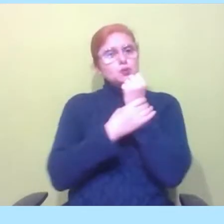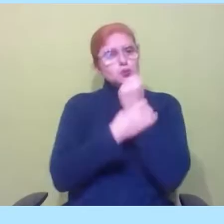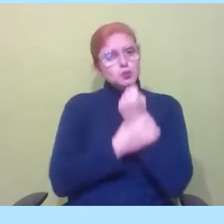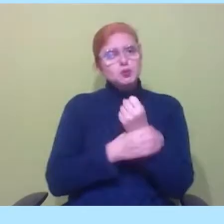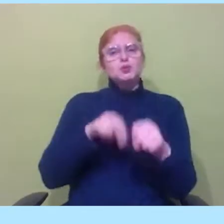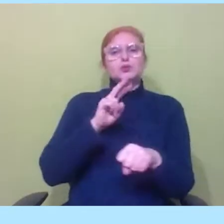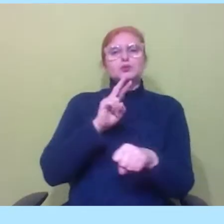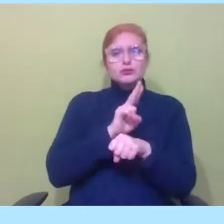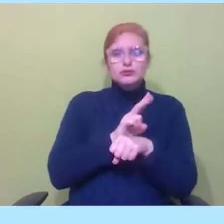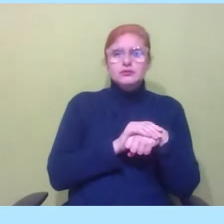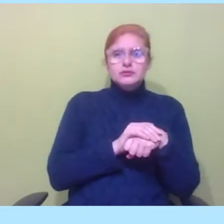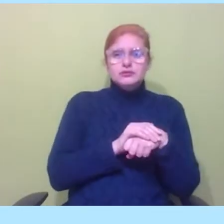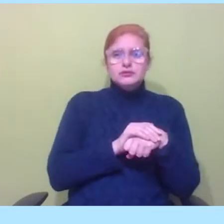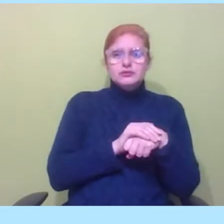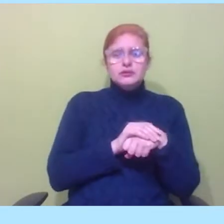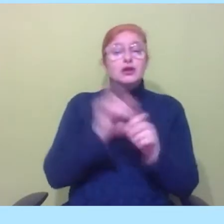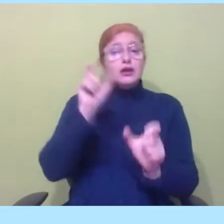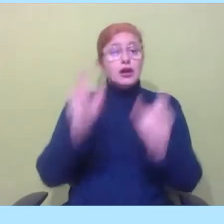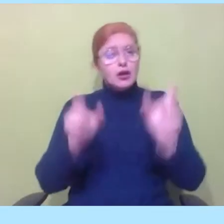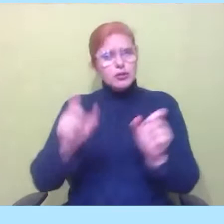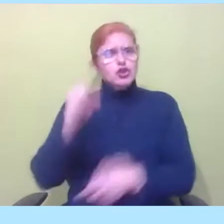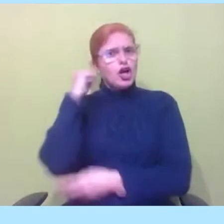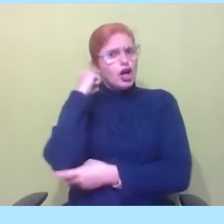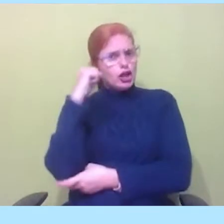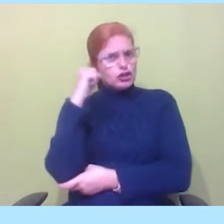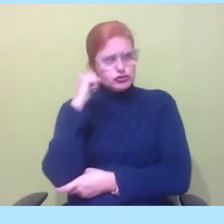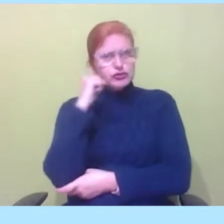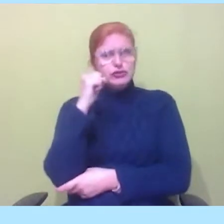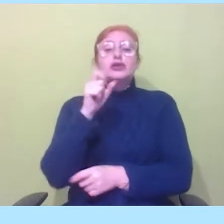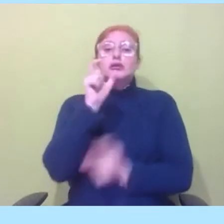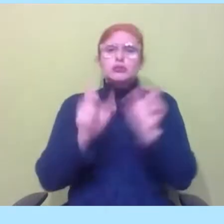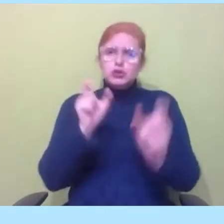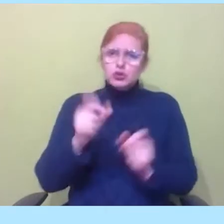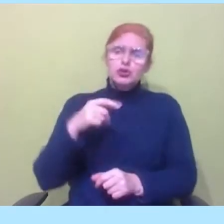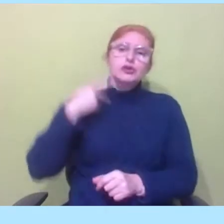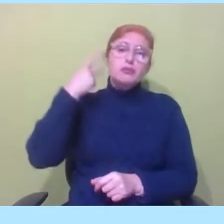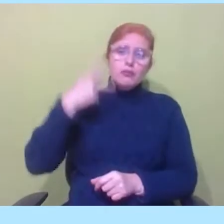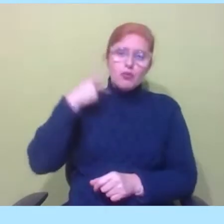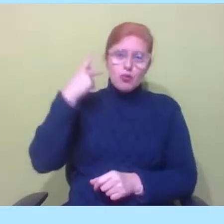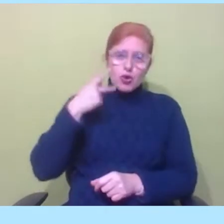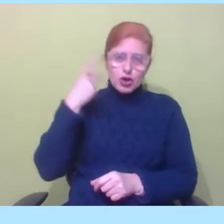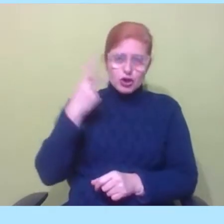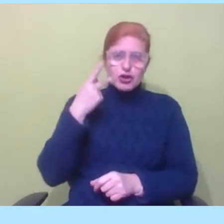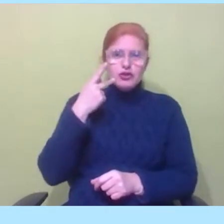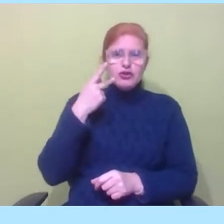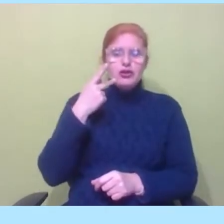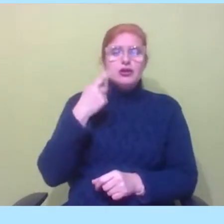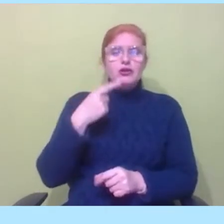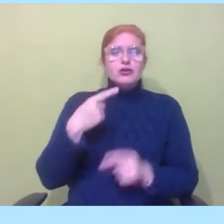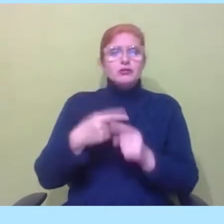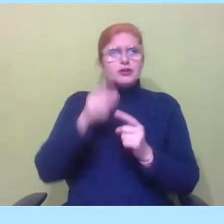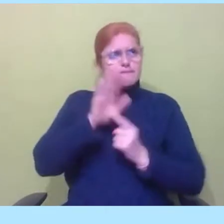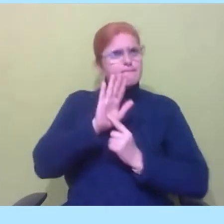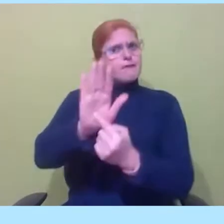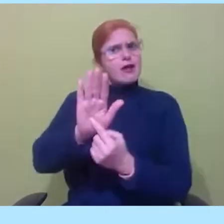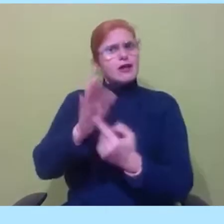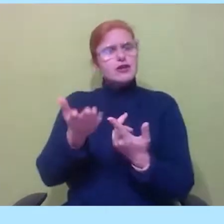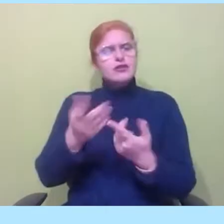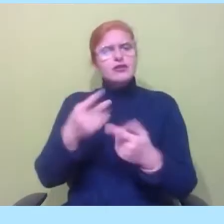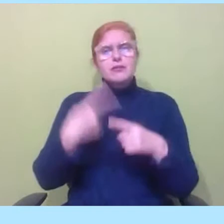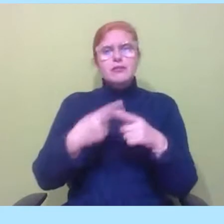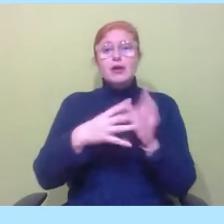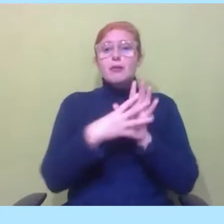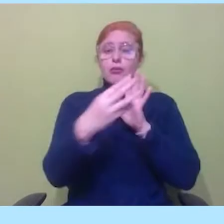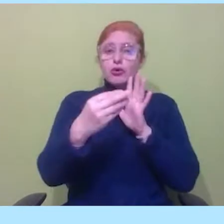pessoas ativistas, com essas pessoas políticas na linha de frente, como um modelo de estrutura política, um modelo